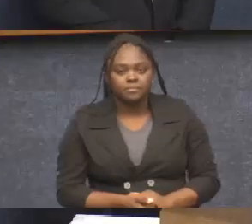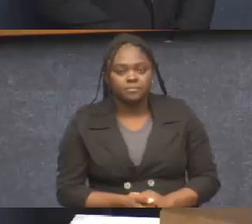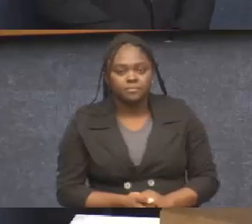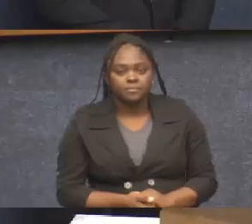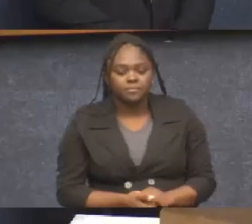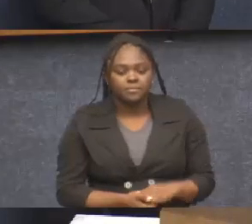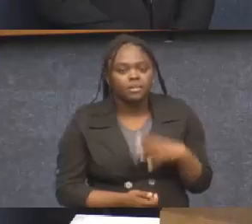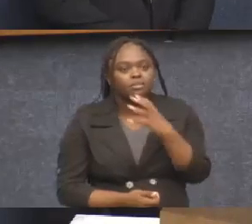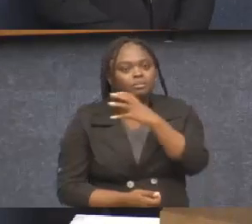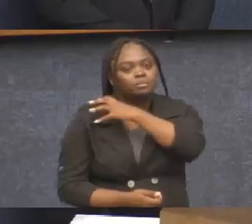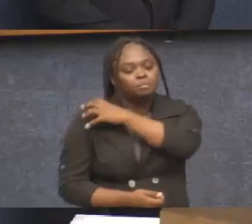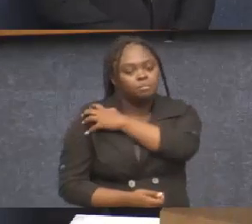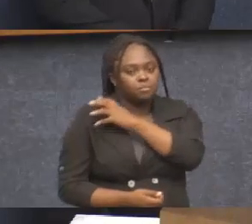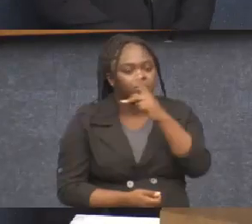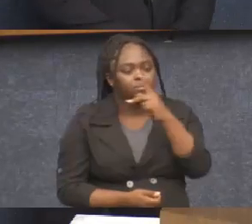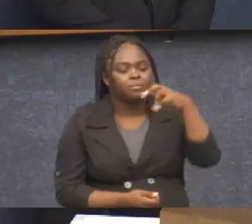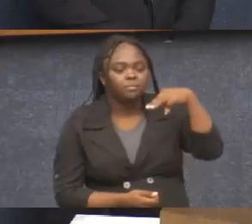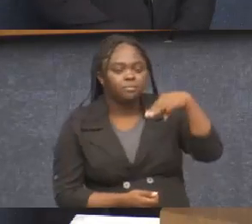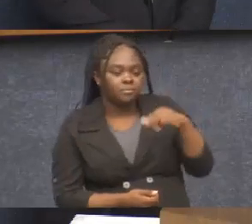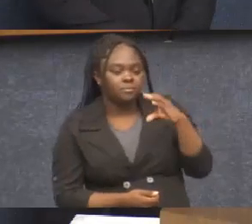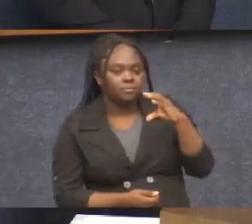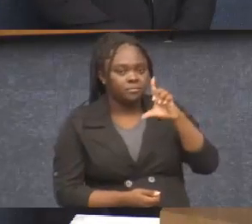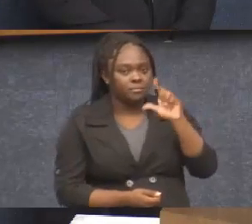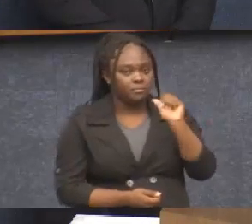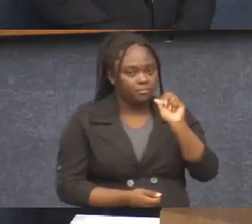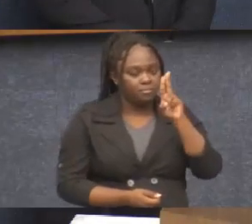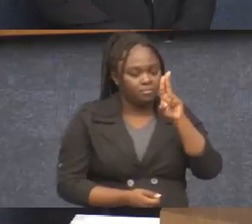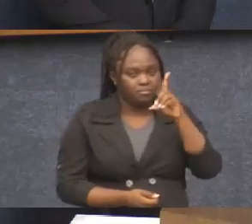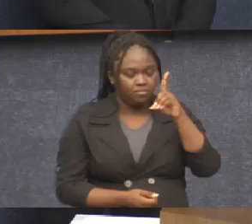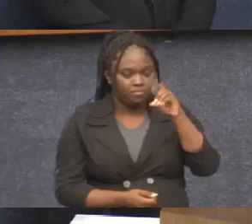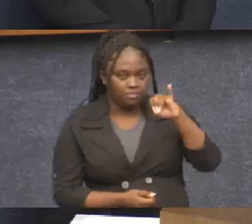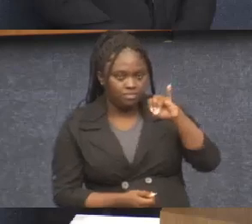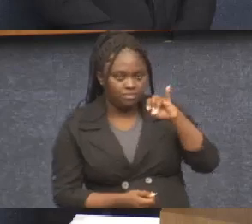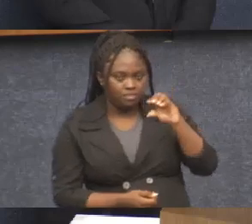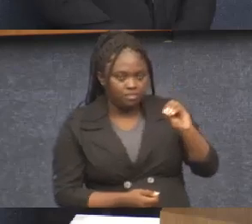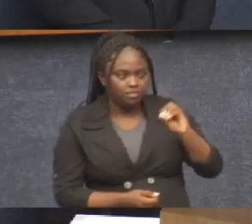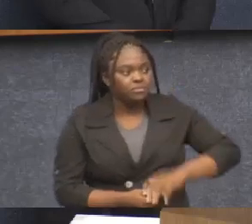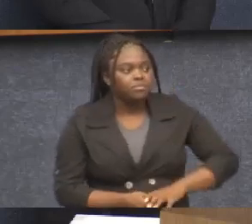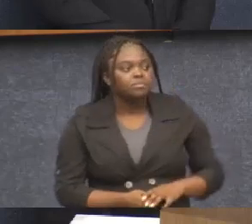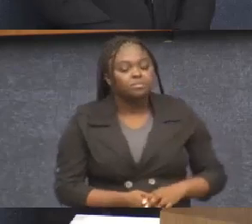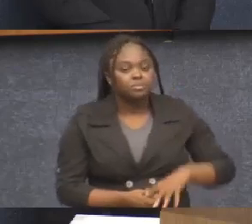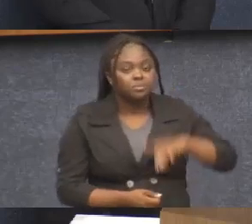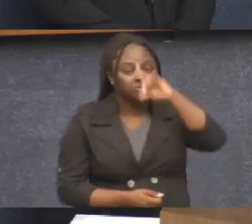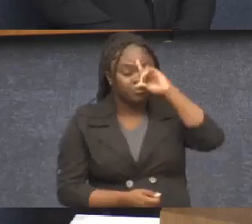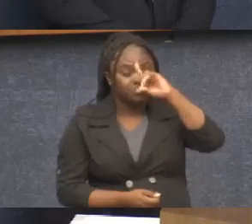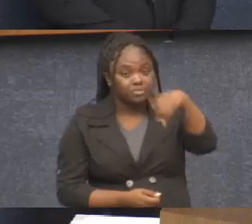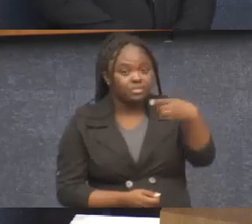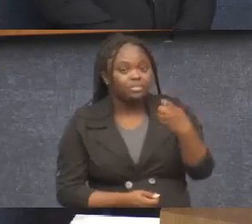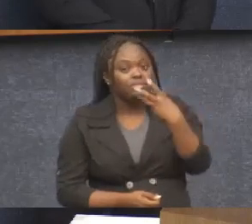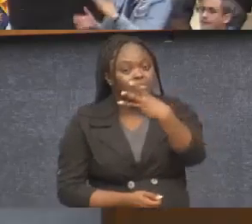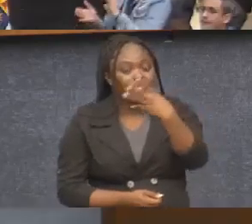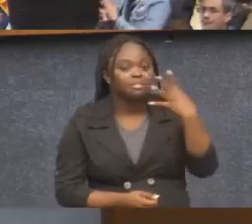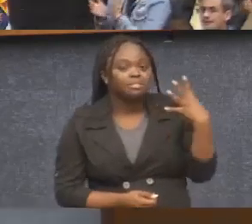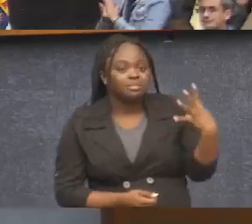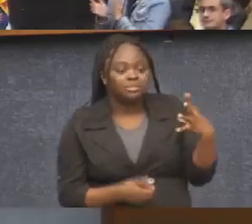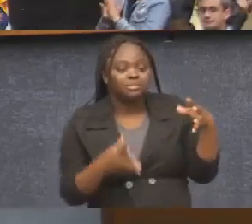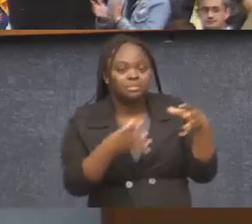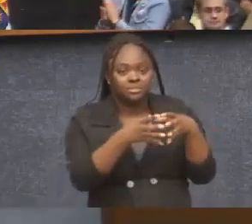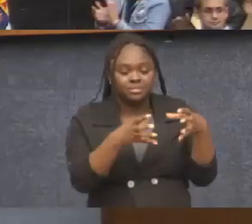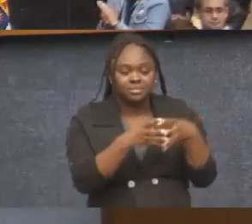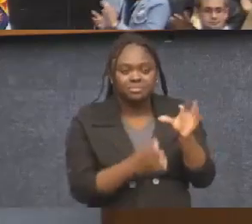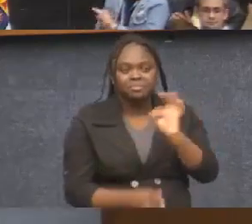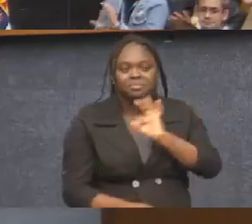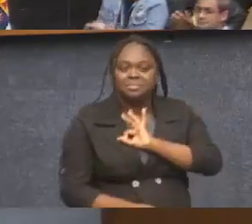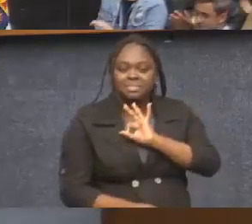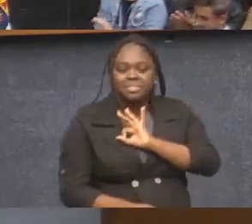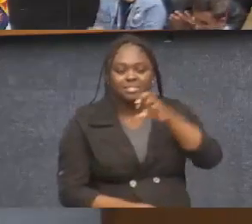Major PM Cláudio Antônio Jorge, comandante da 21ª Companhia do 34º Batalhão da Polícia